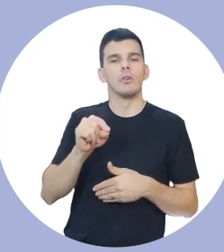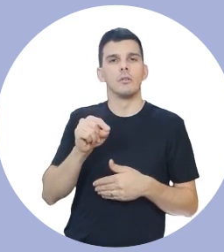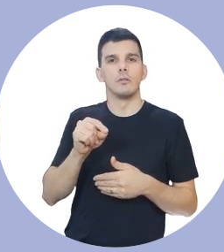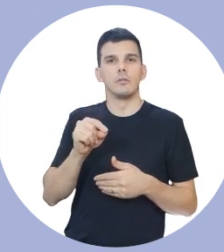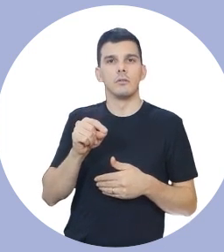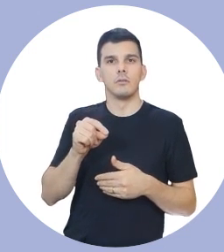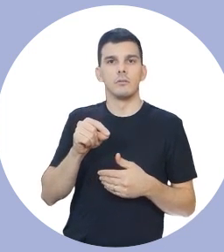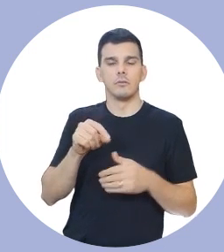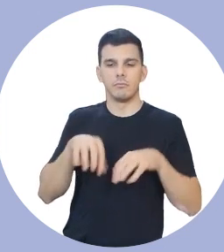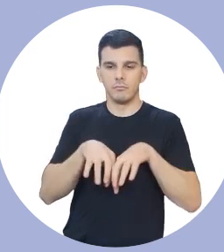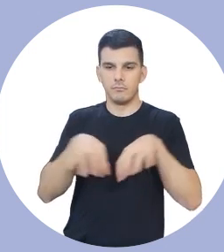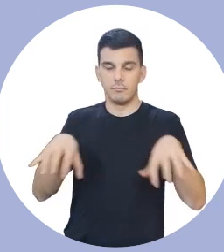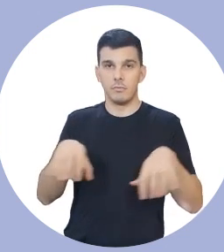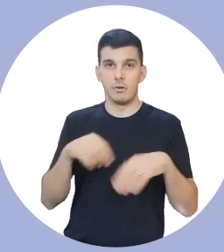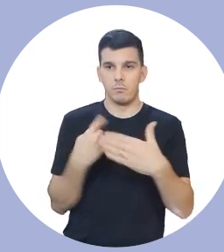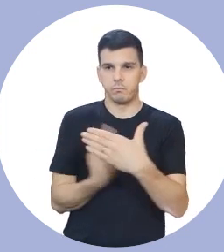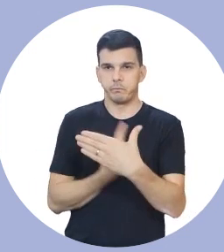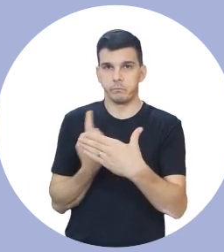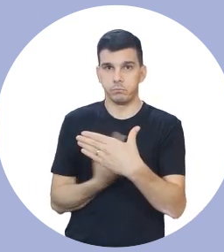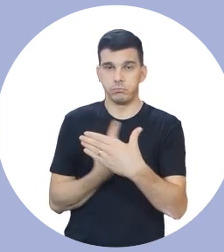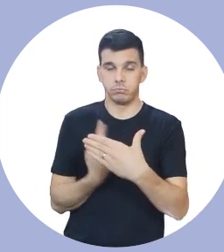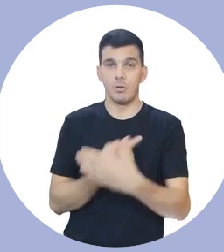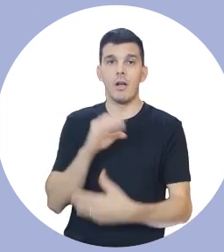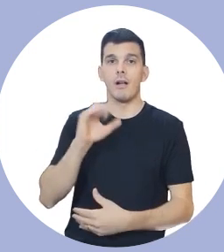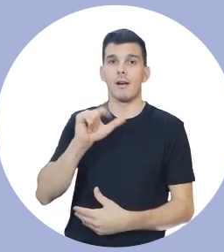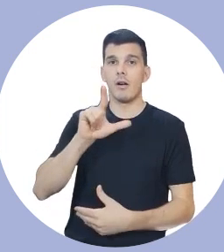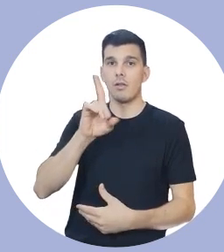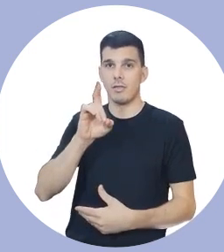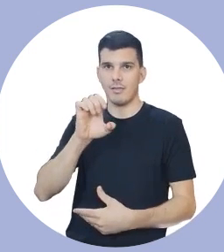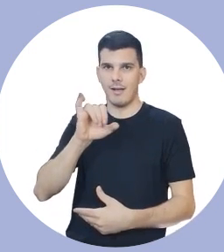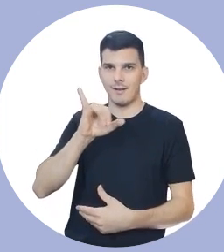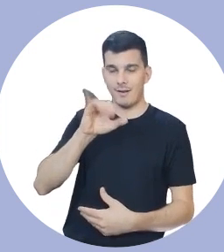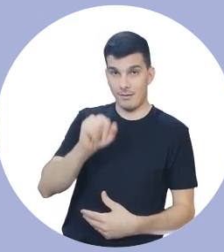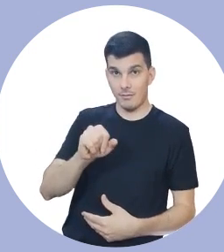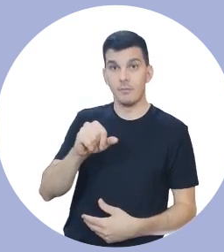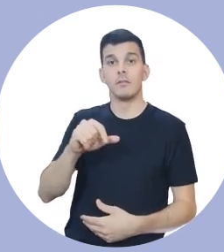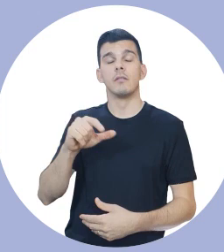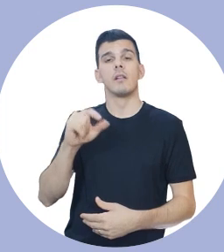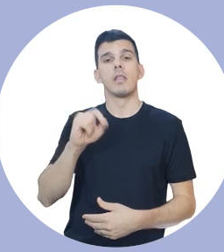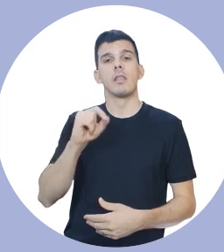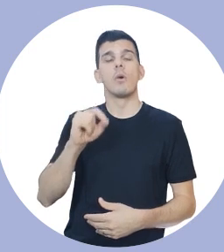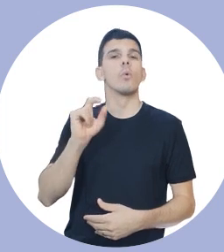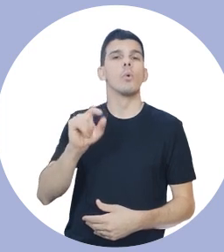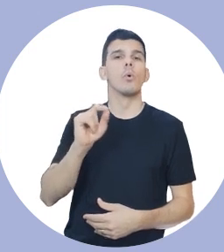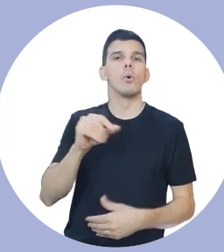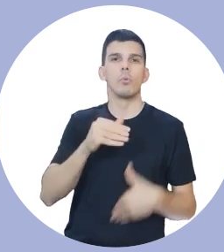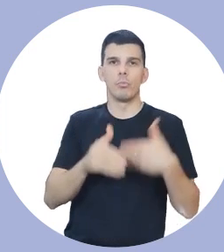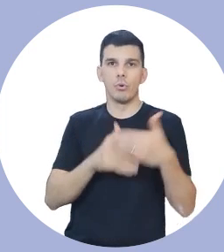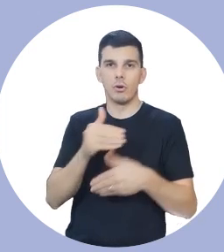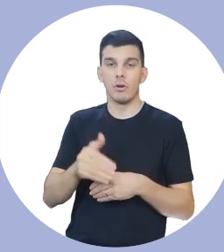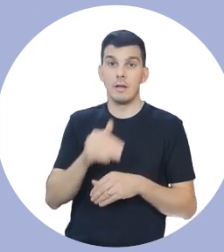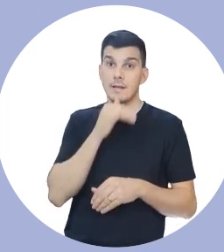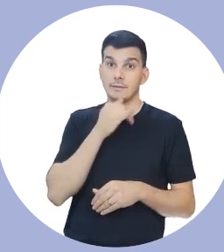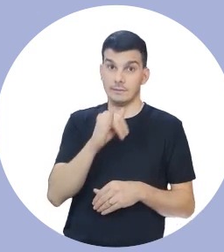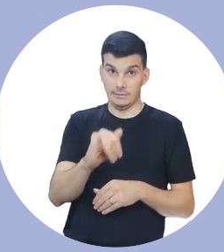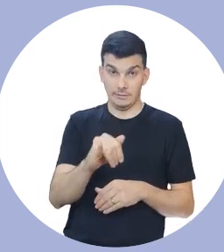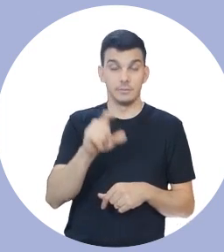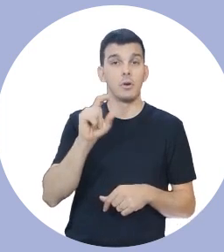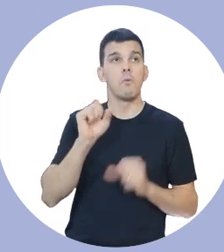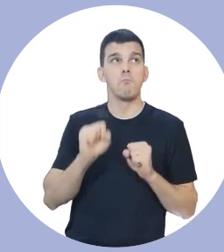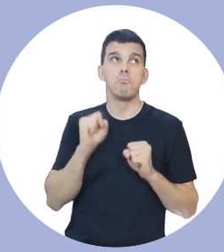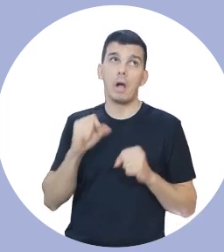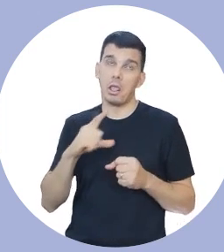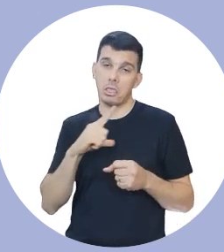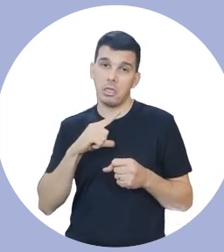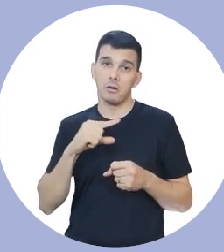que você está reacionando a caldeiras. Você vai gerar um processo para